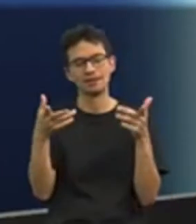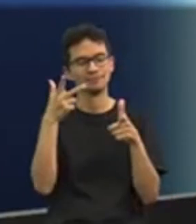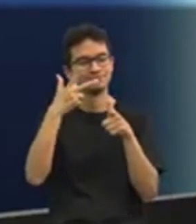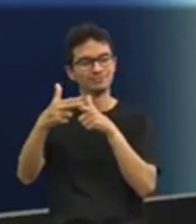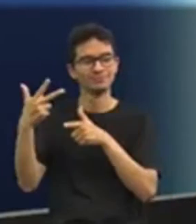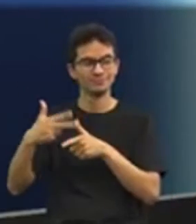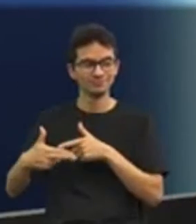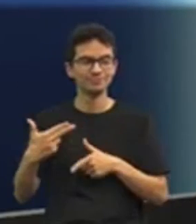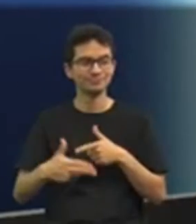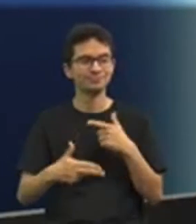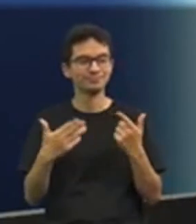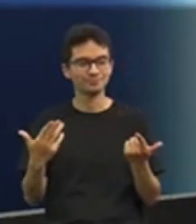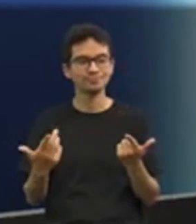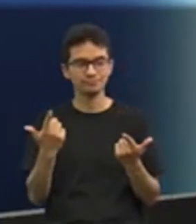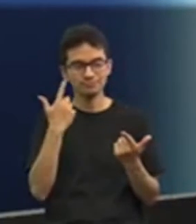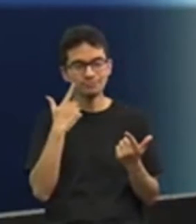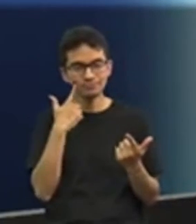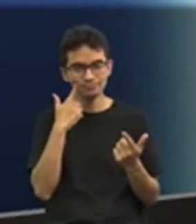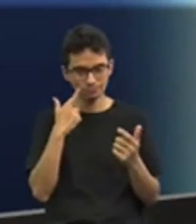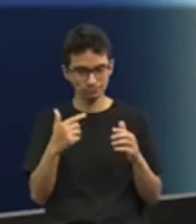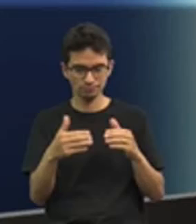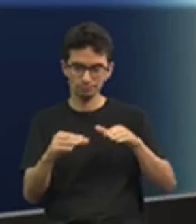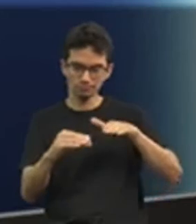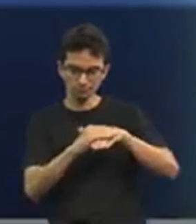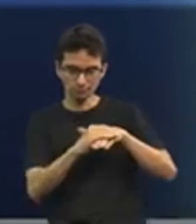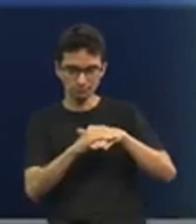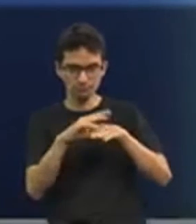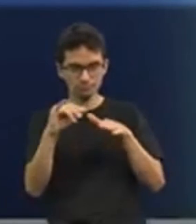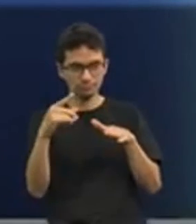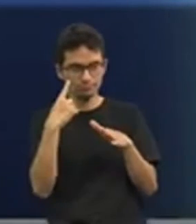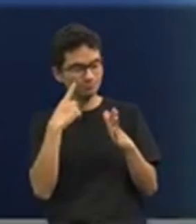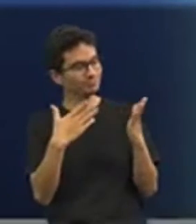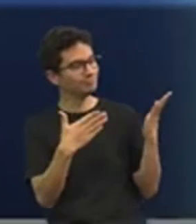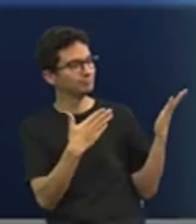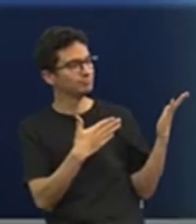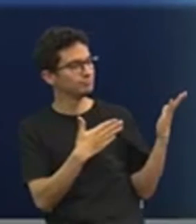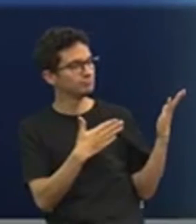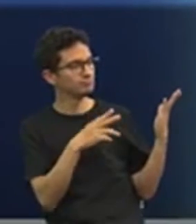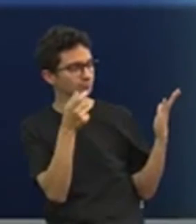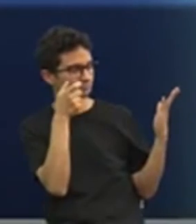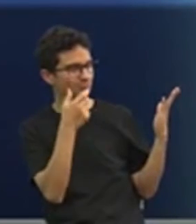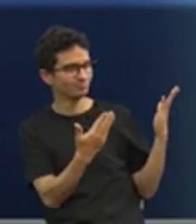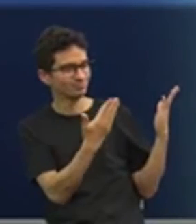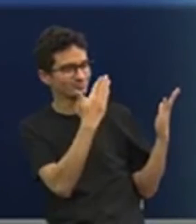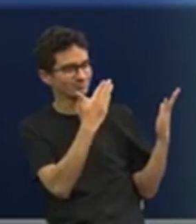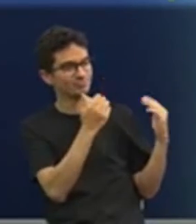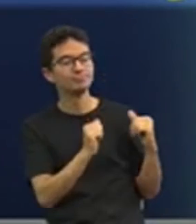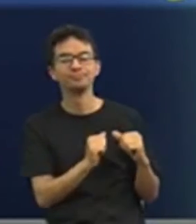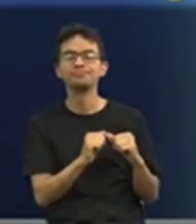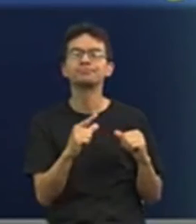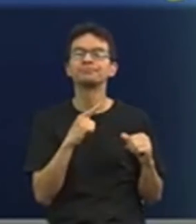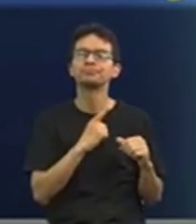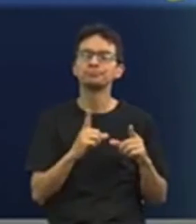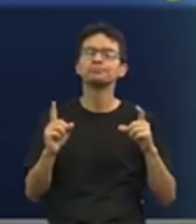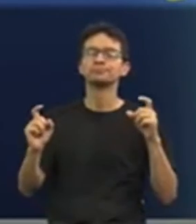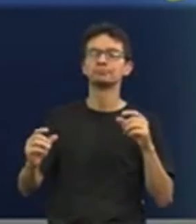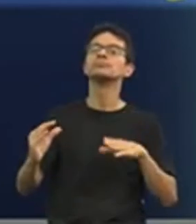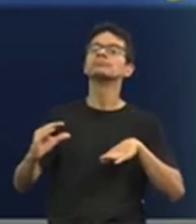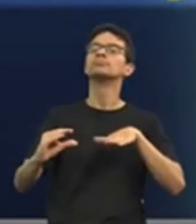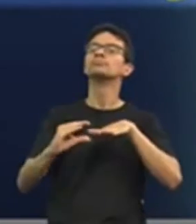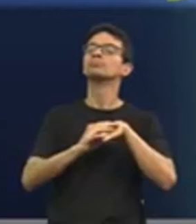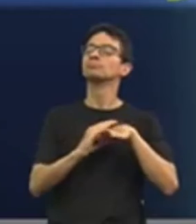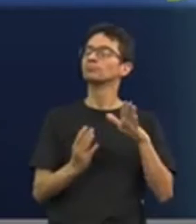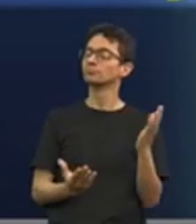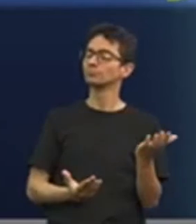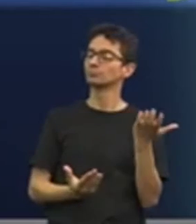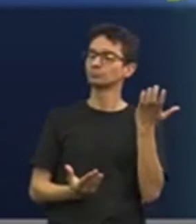nesse imagem e pai Natal Segura uma chuteira não dá uma olhadinha Neymar já Acompanha comigo é para segurar uma chuteira nessa chuteira a